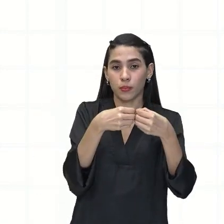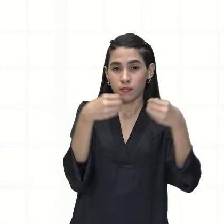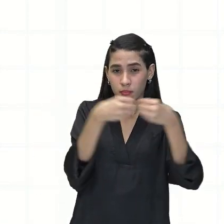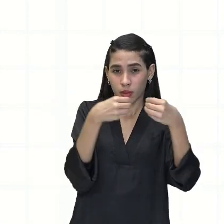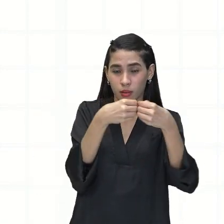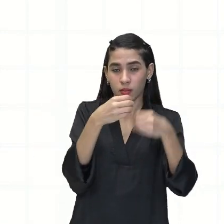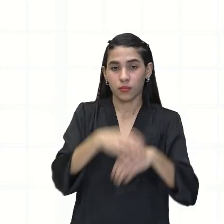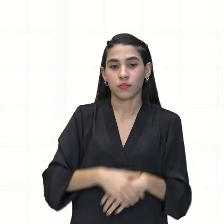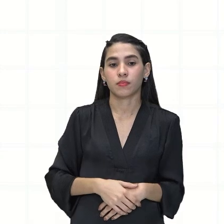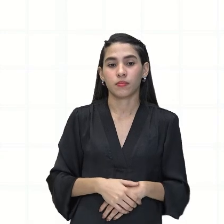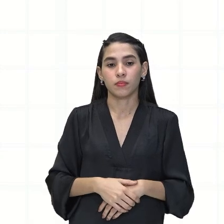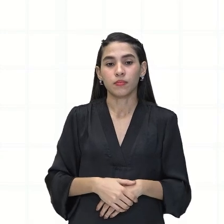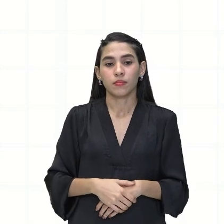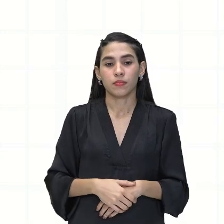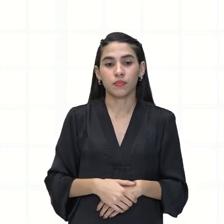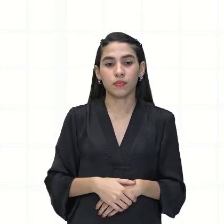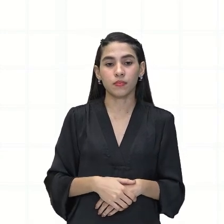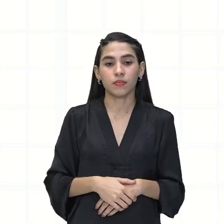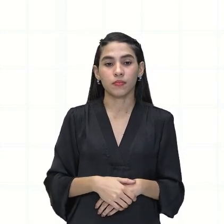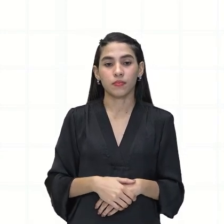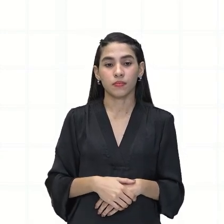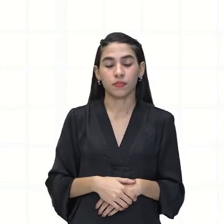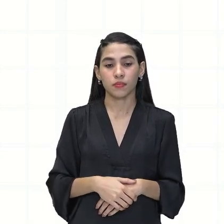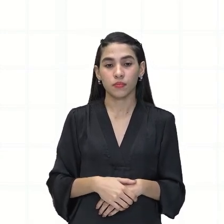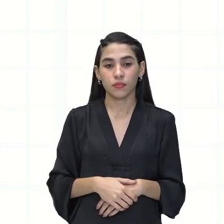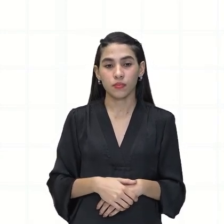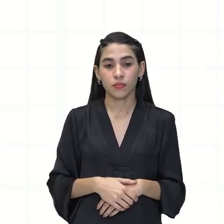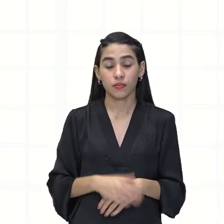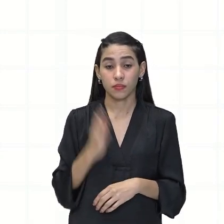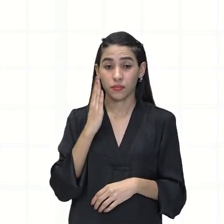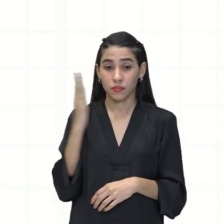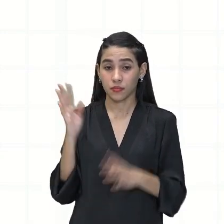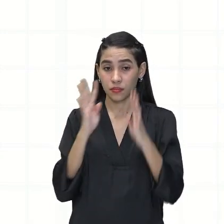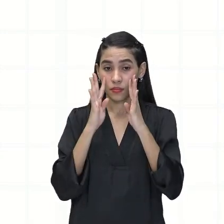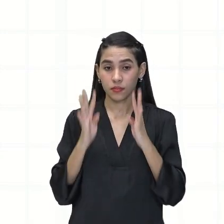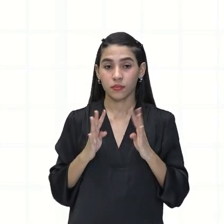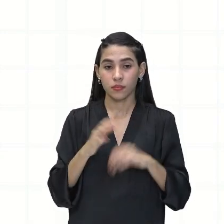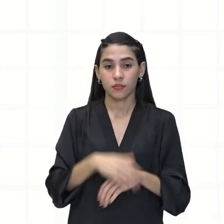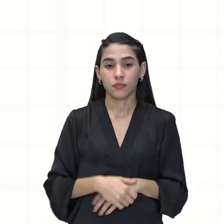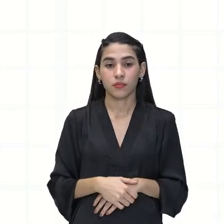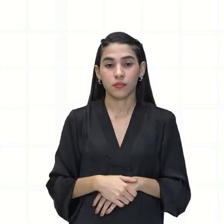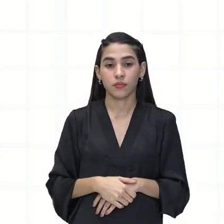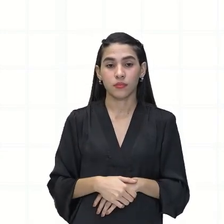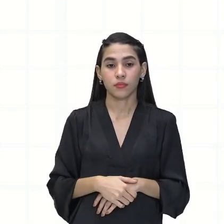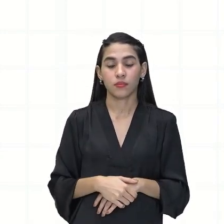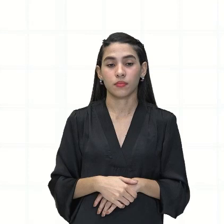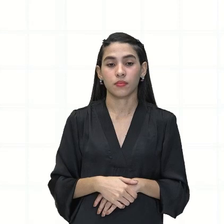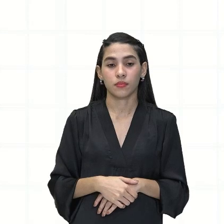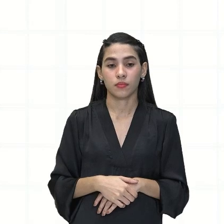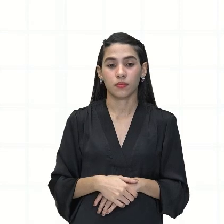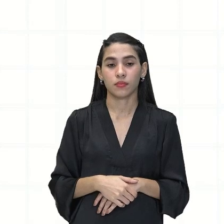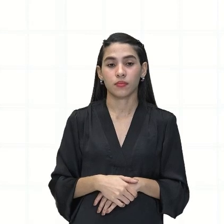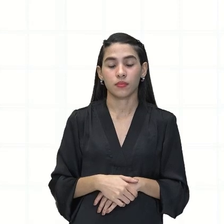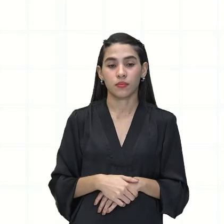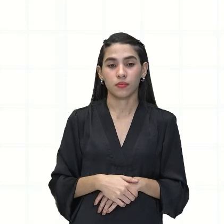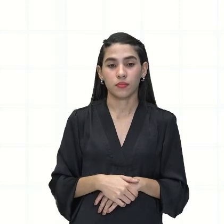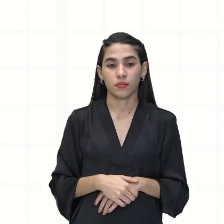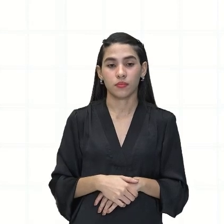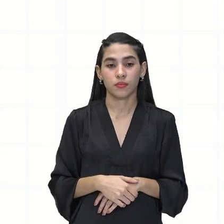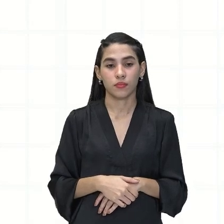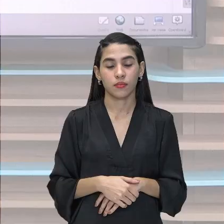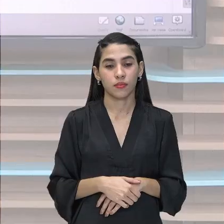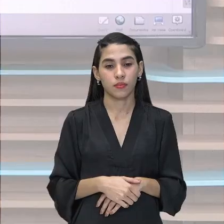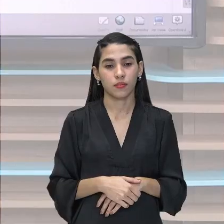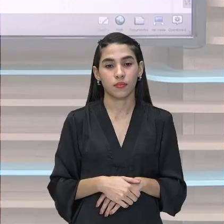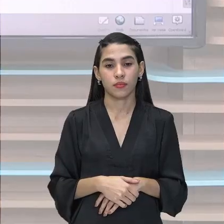ó, chamou. Vem pra cá, pra pertinho de mim. Aí fala assim, ei, o Mei, vem pra cá pertinho de mim, mano, que eu tô aqui com frio, né?